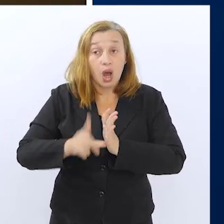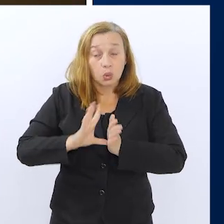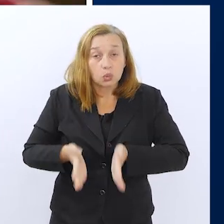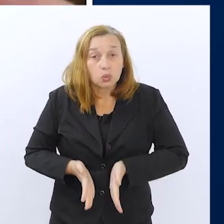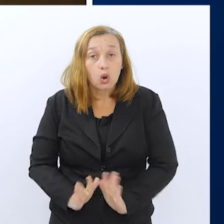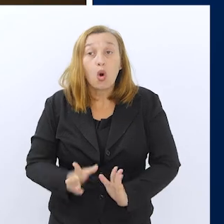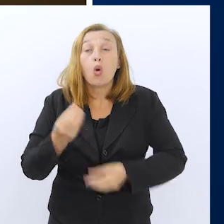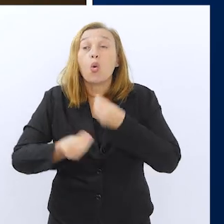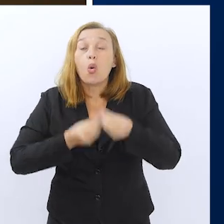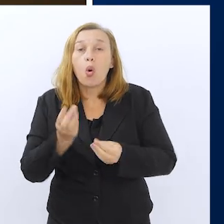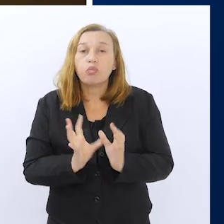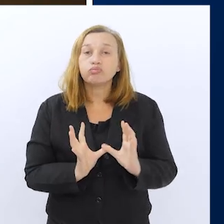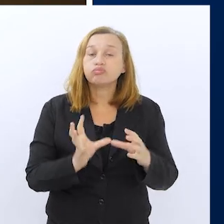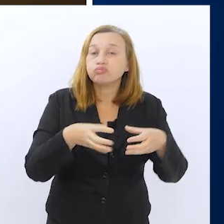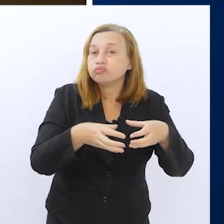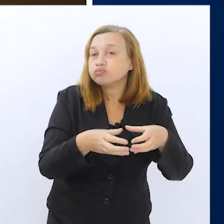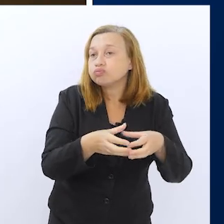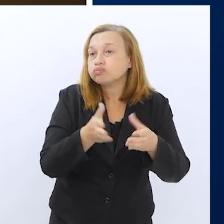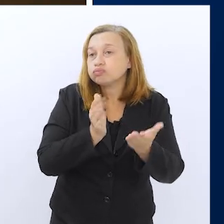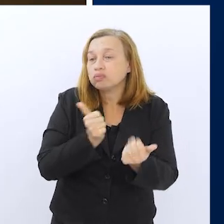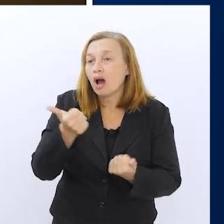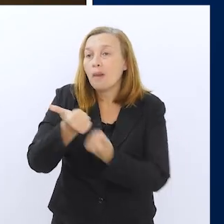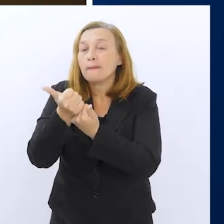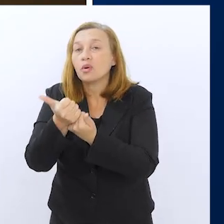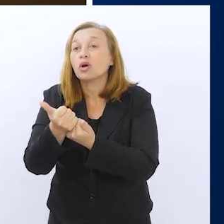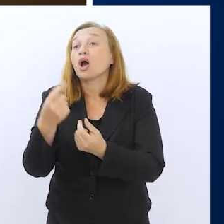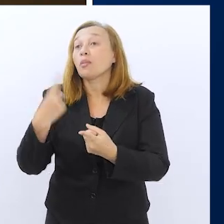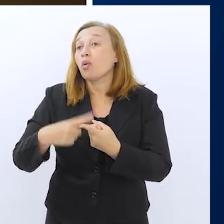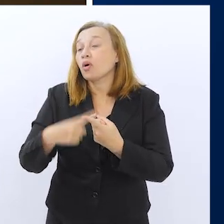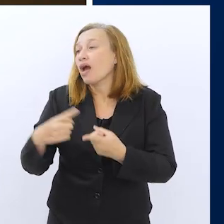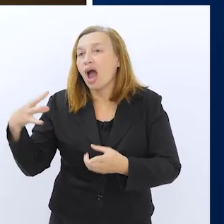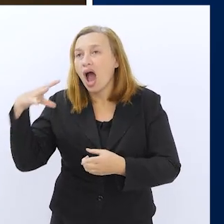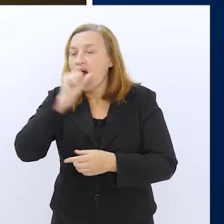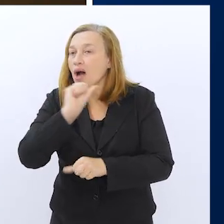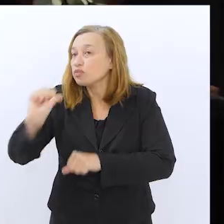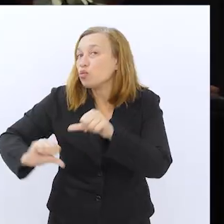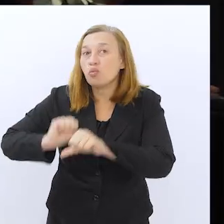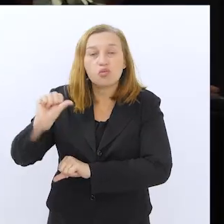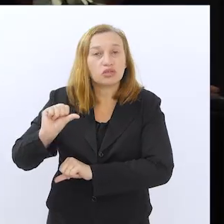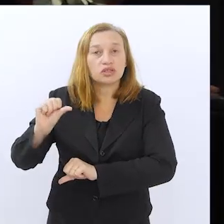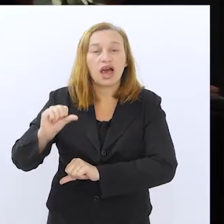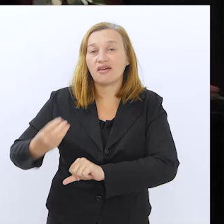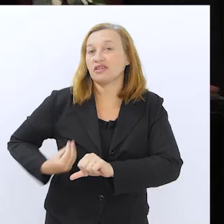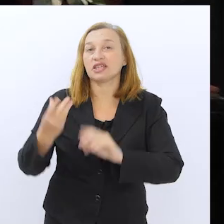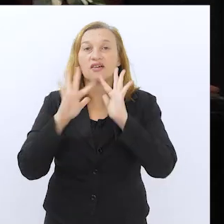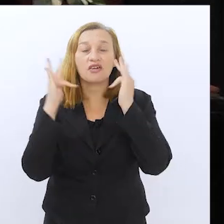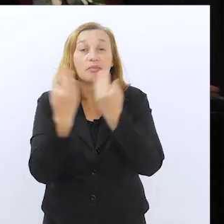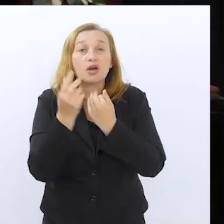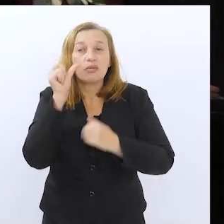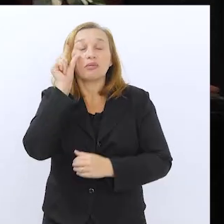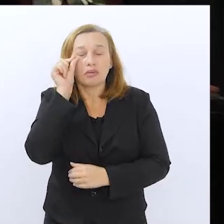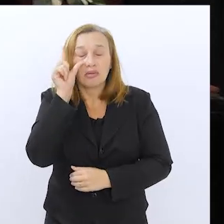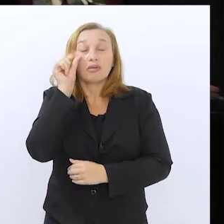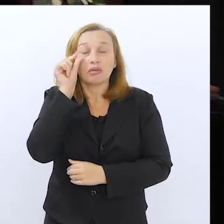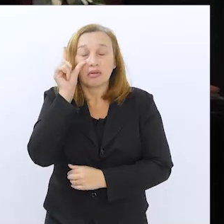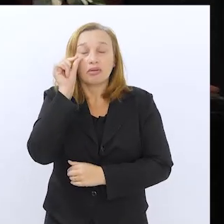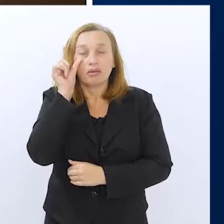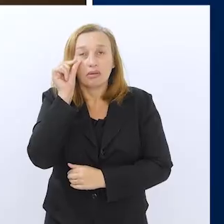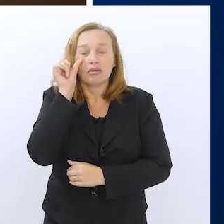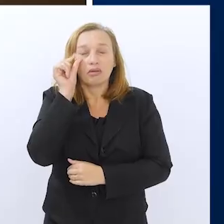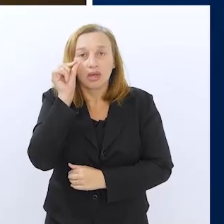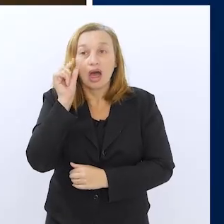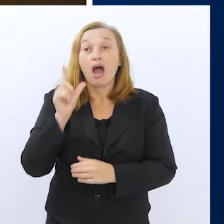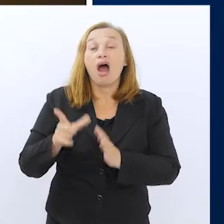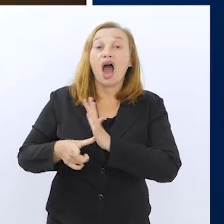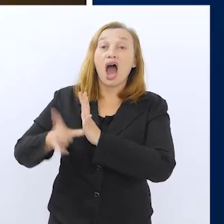ficar e funcionar essa rede de apoio, porque de uma hora para outra a vida da família muda completamente, o seu sono muda completamente, e o que